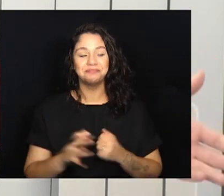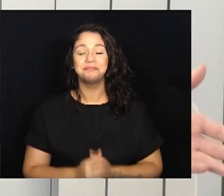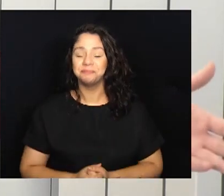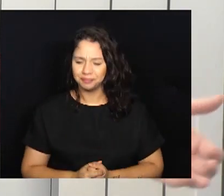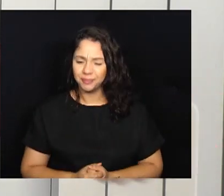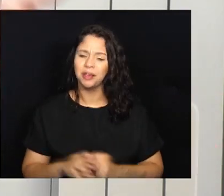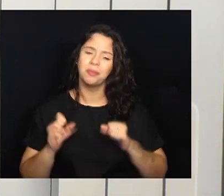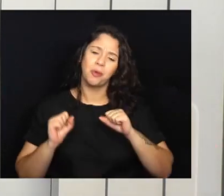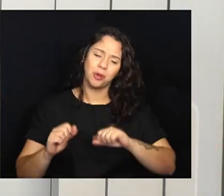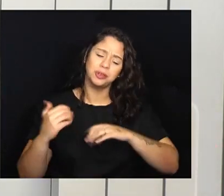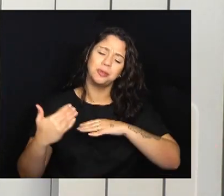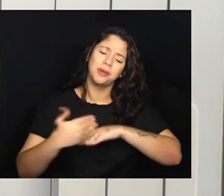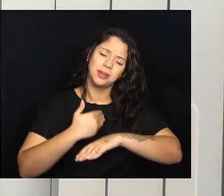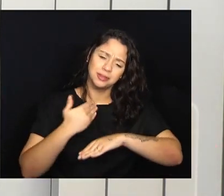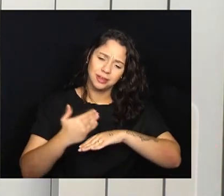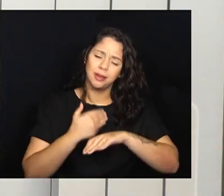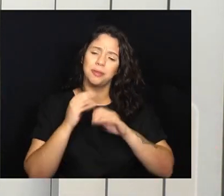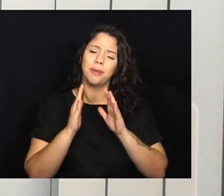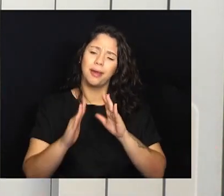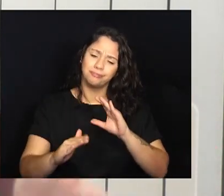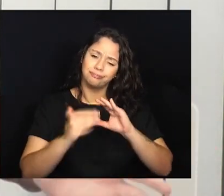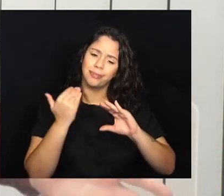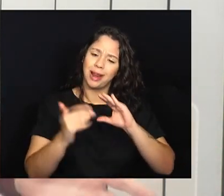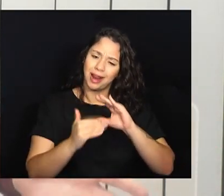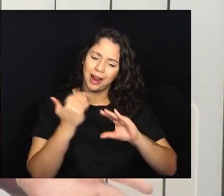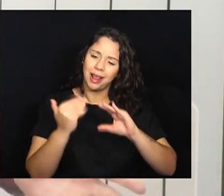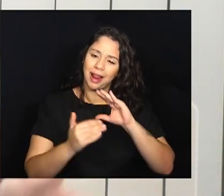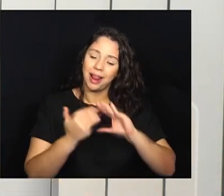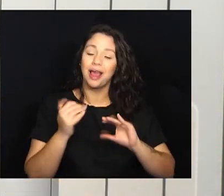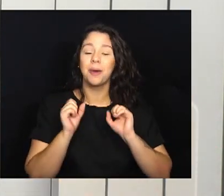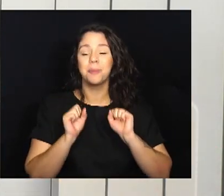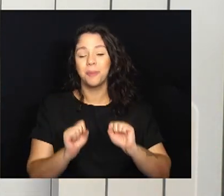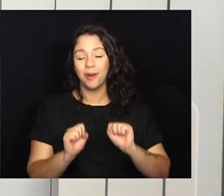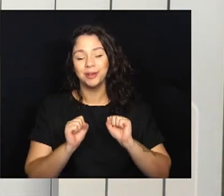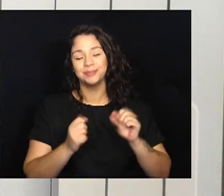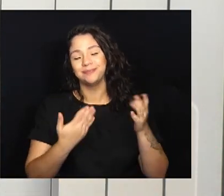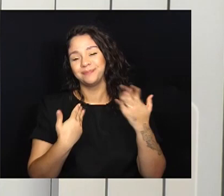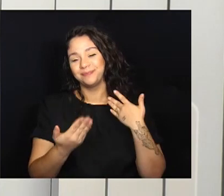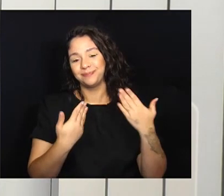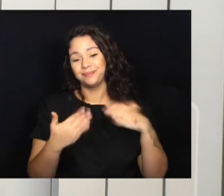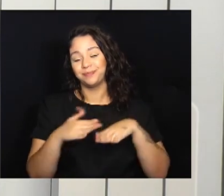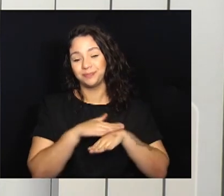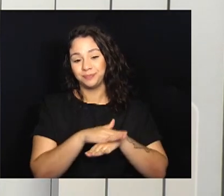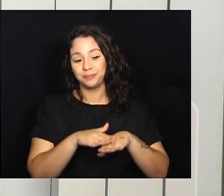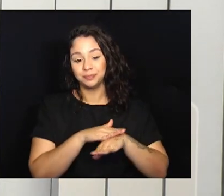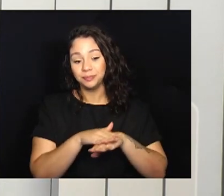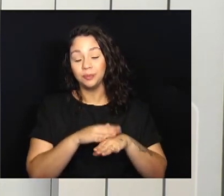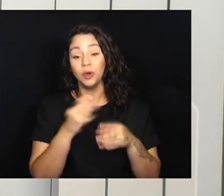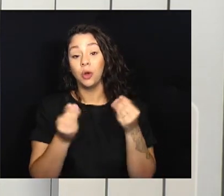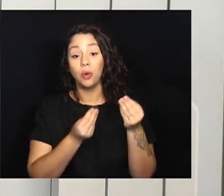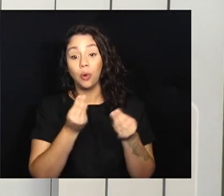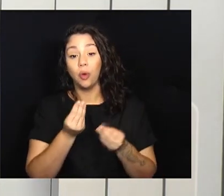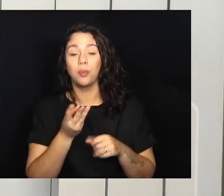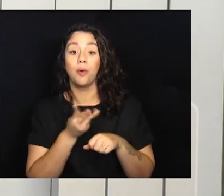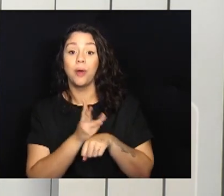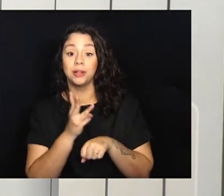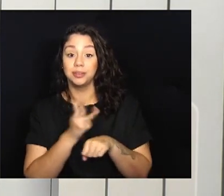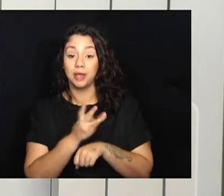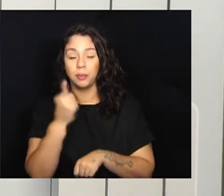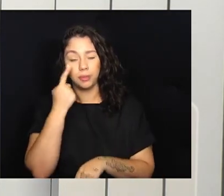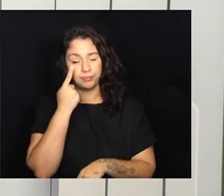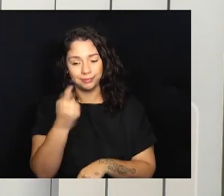e participe. Envie a sua mensagem para a gente poder conversar através do número do nosso WhatsApp. O